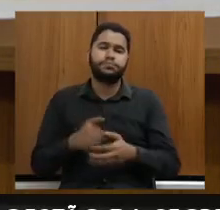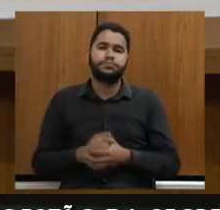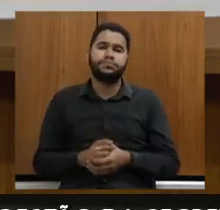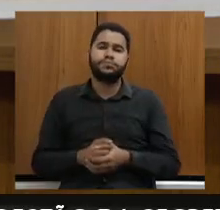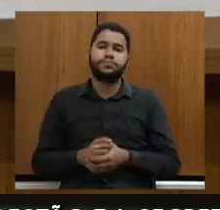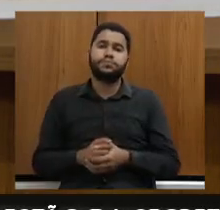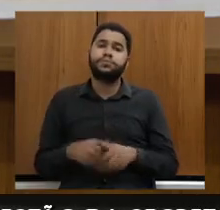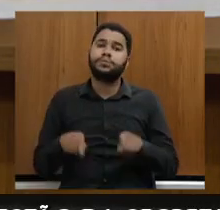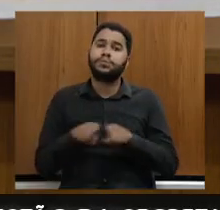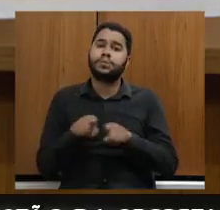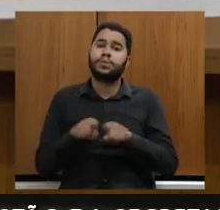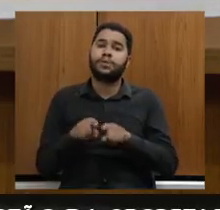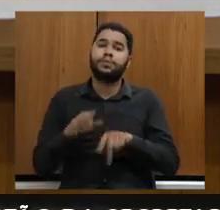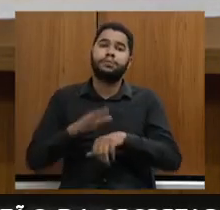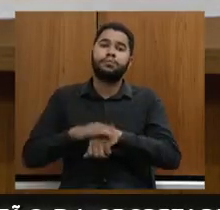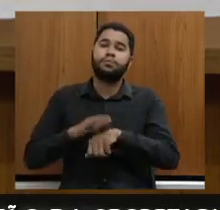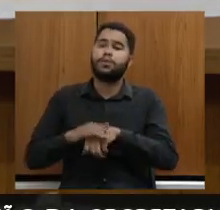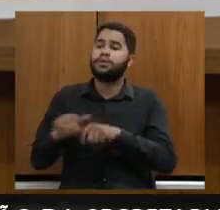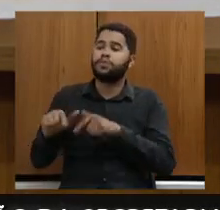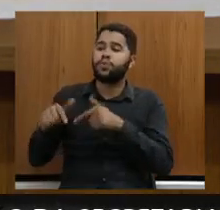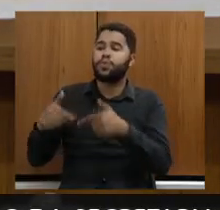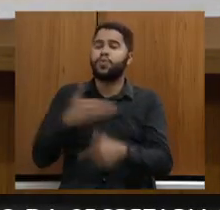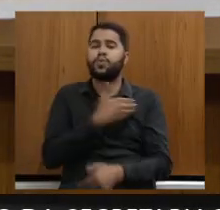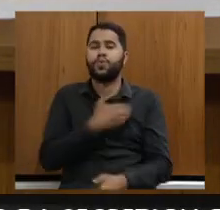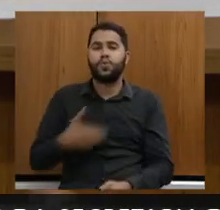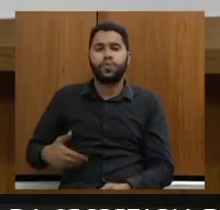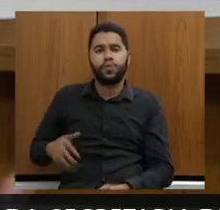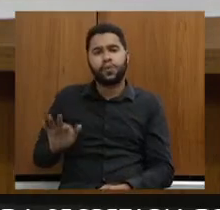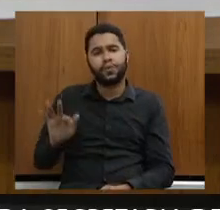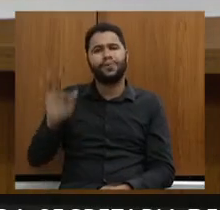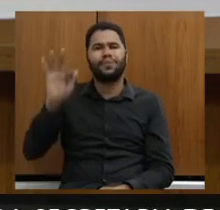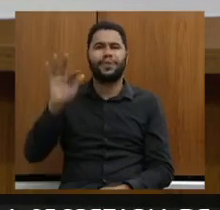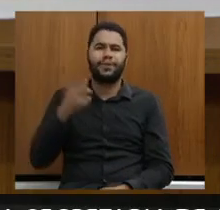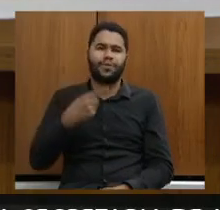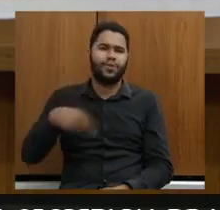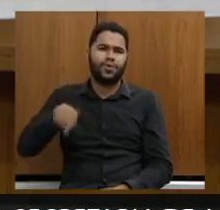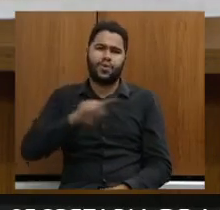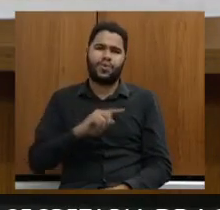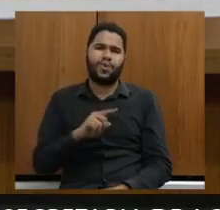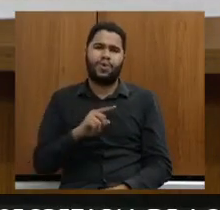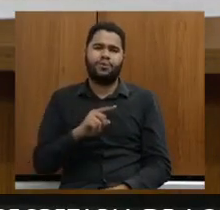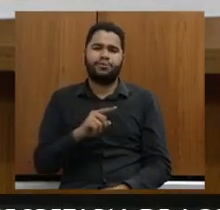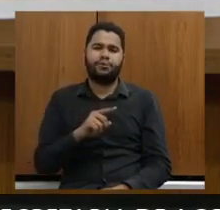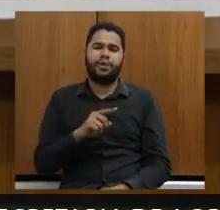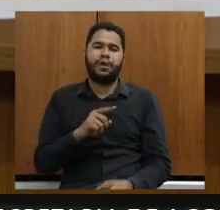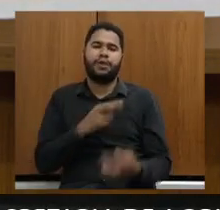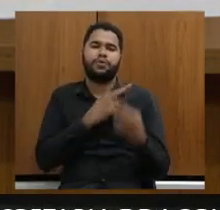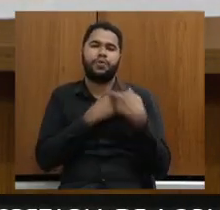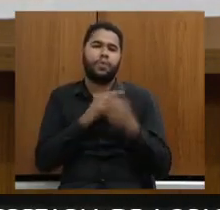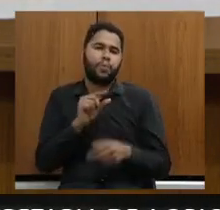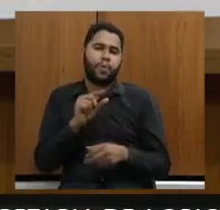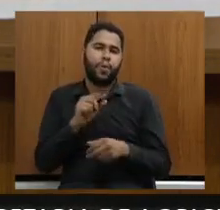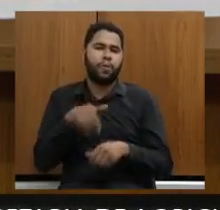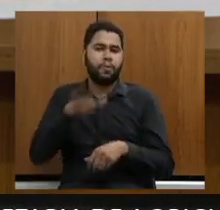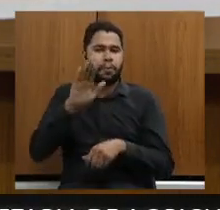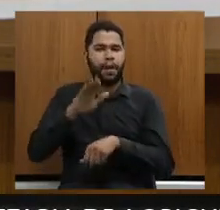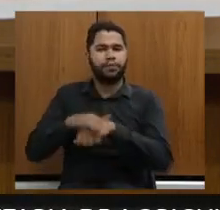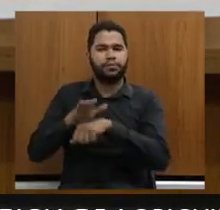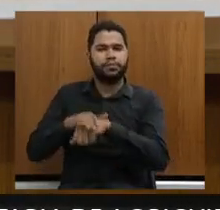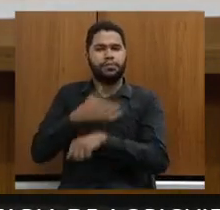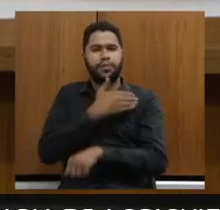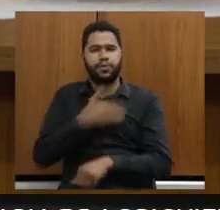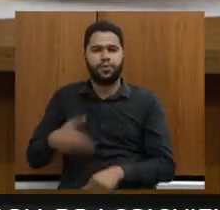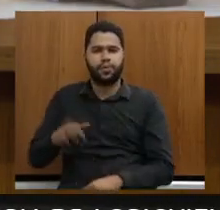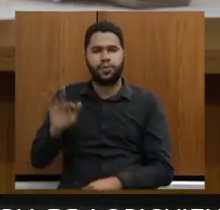é é um ativo do governo federal a gente tem uma parte muito pequena e vamos fazer a concessão é só você